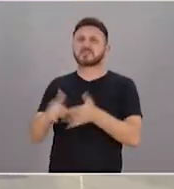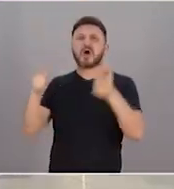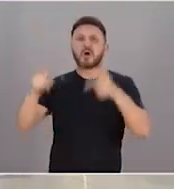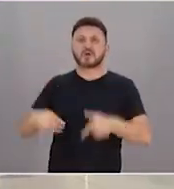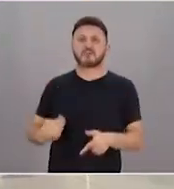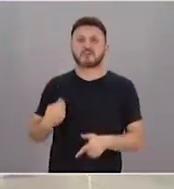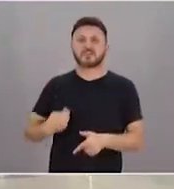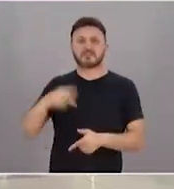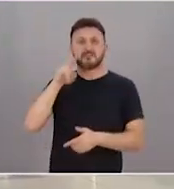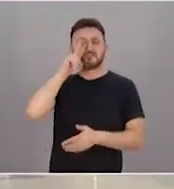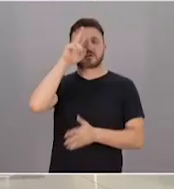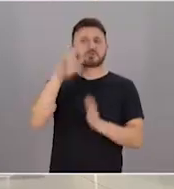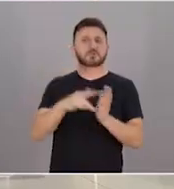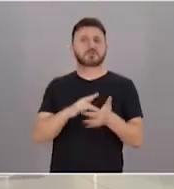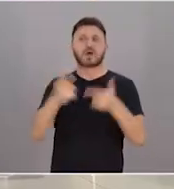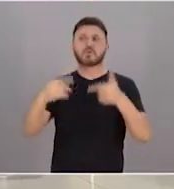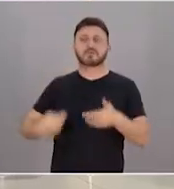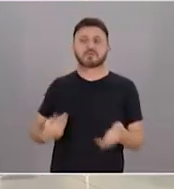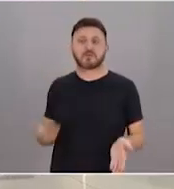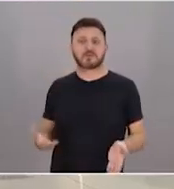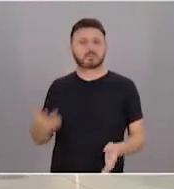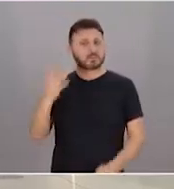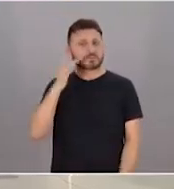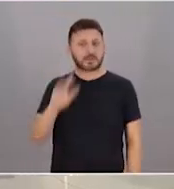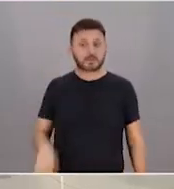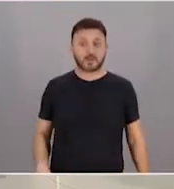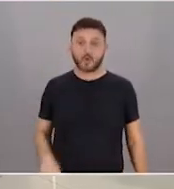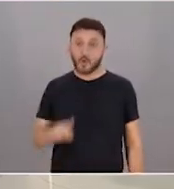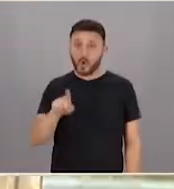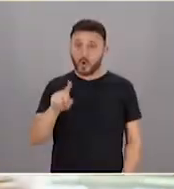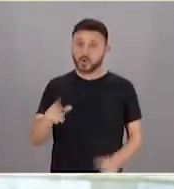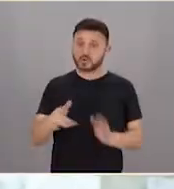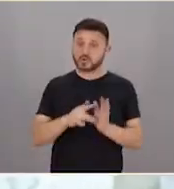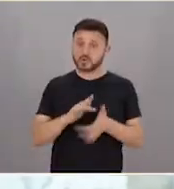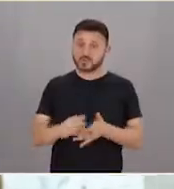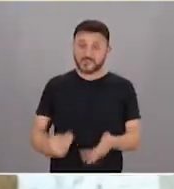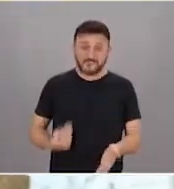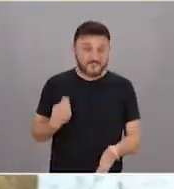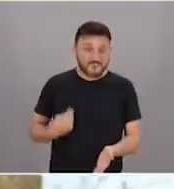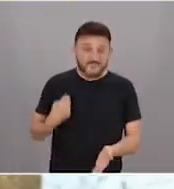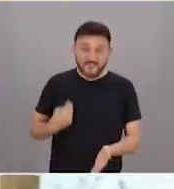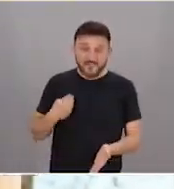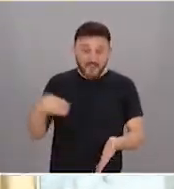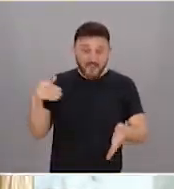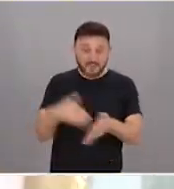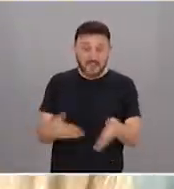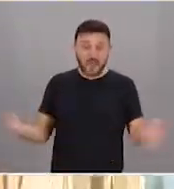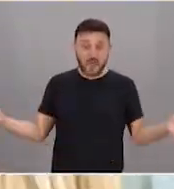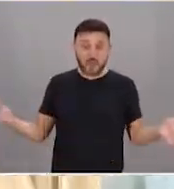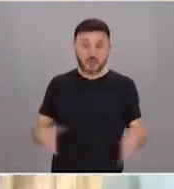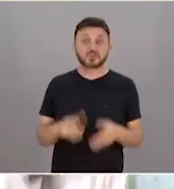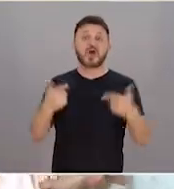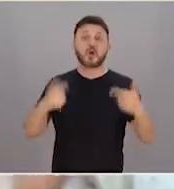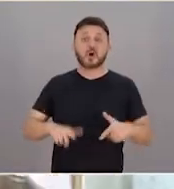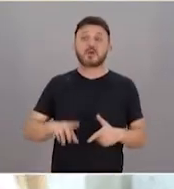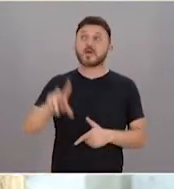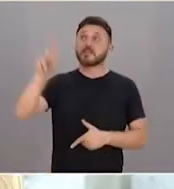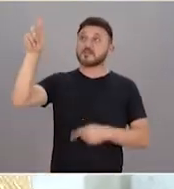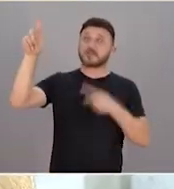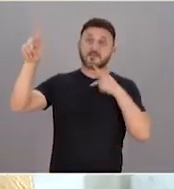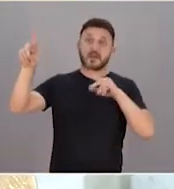força de Jesus? Onde que Ele está, filhos? Ele está vivo, verdadeiramente vivo, à direita de Deus